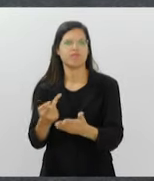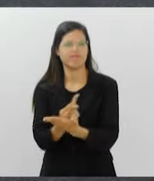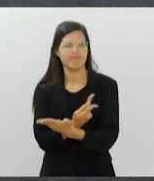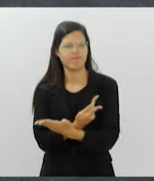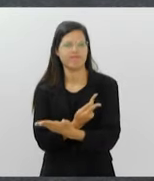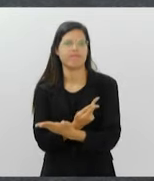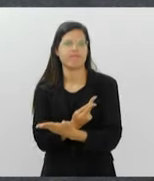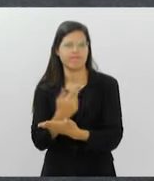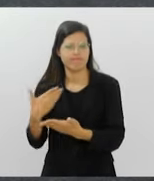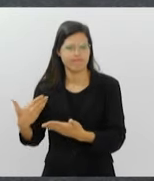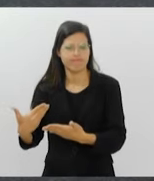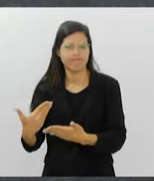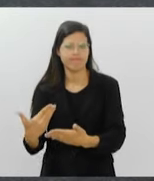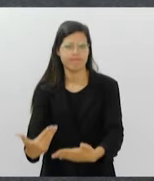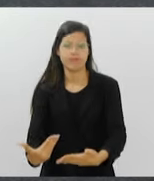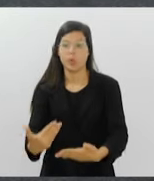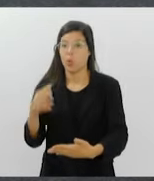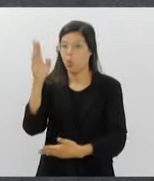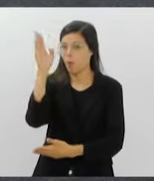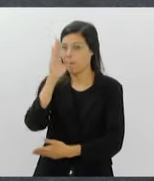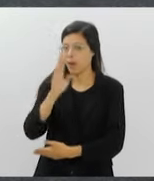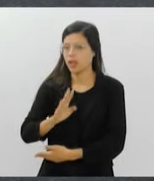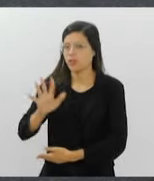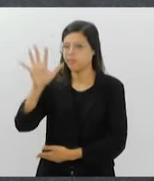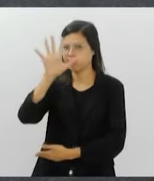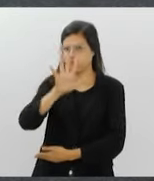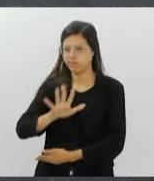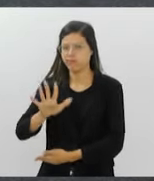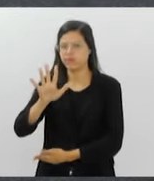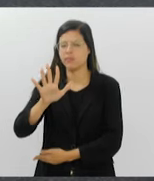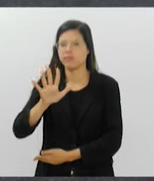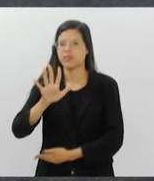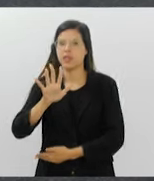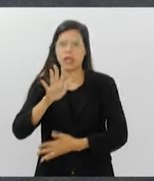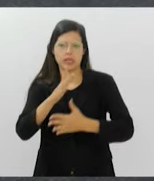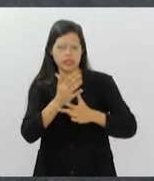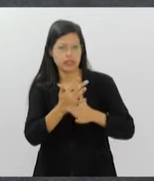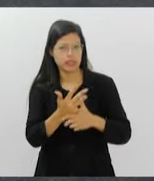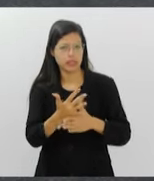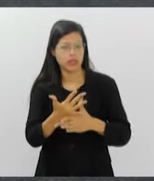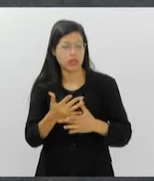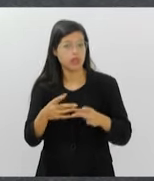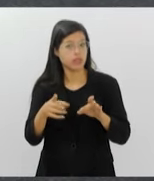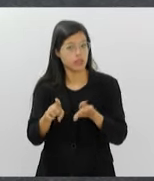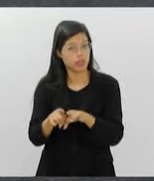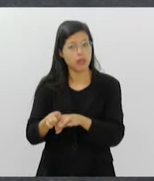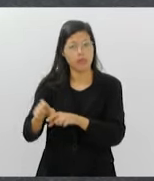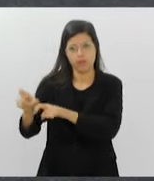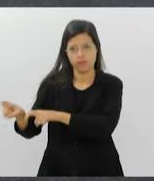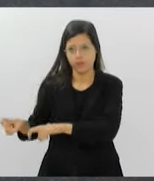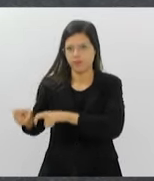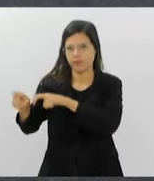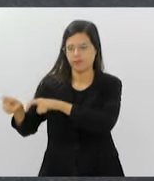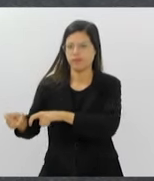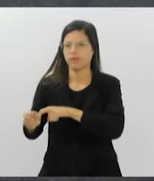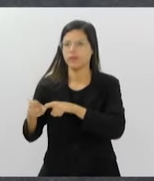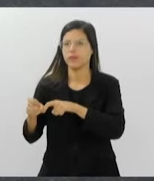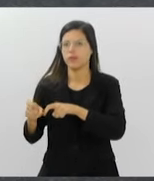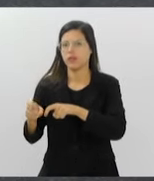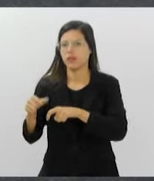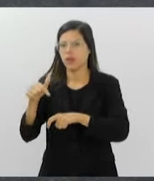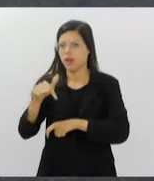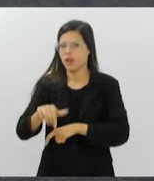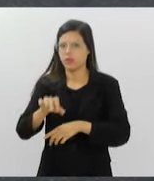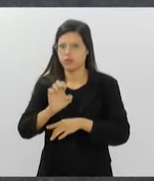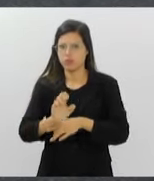em todo o território nacional, nos espaços urbanos e rurais, e também aqui